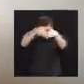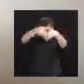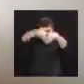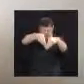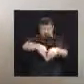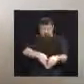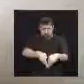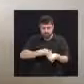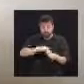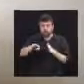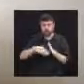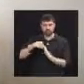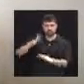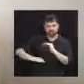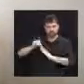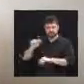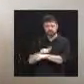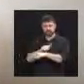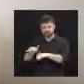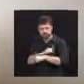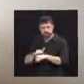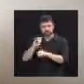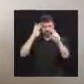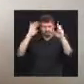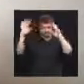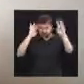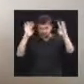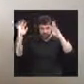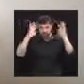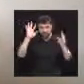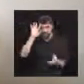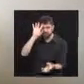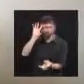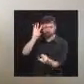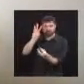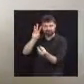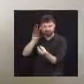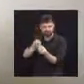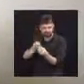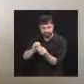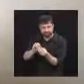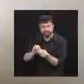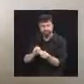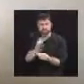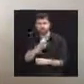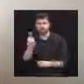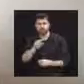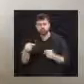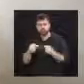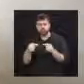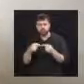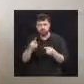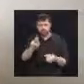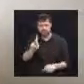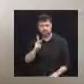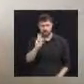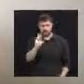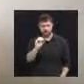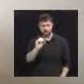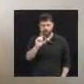práticas integrativas ou todas as filosofias que se chamam ou se